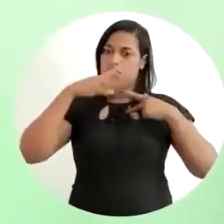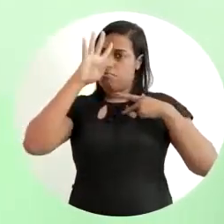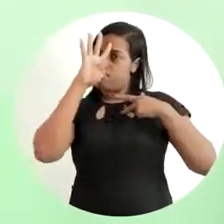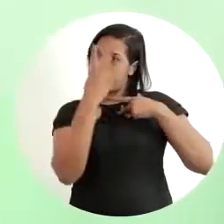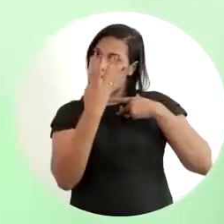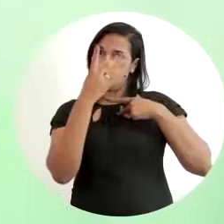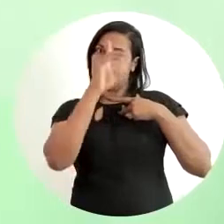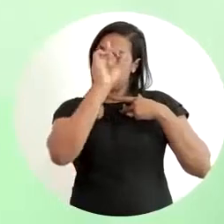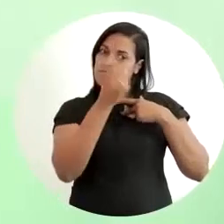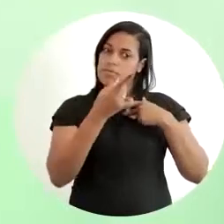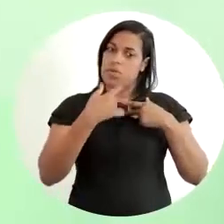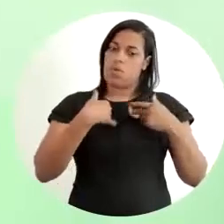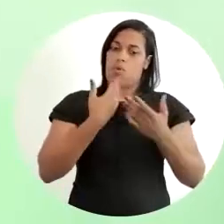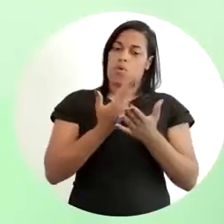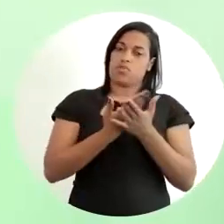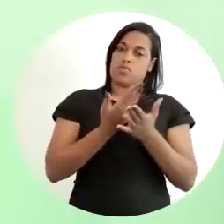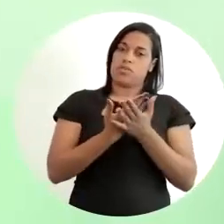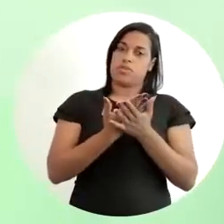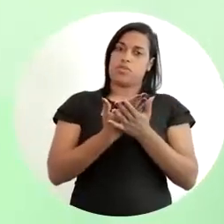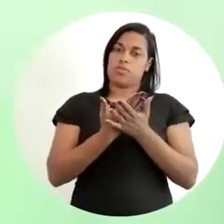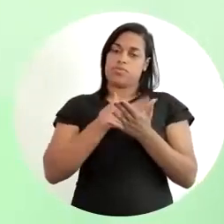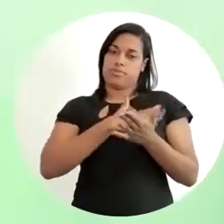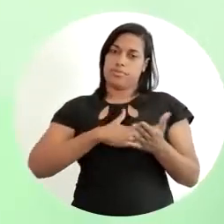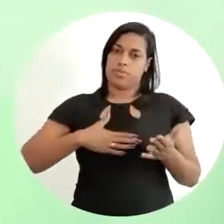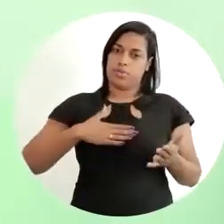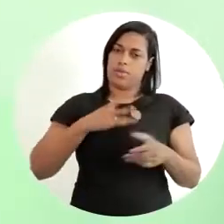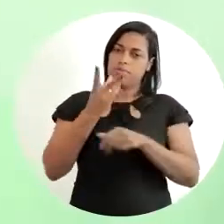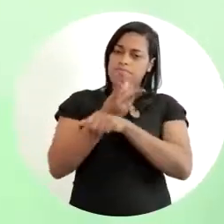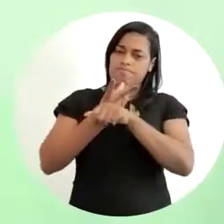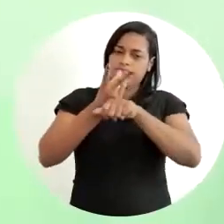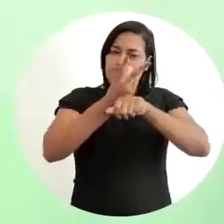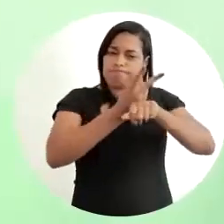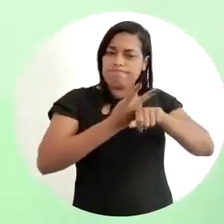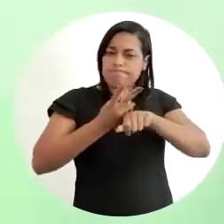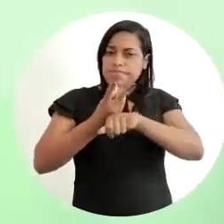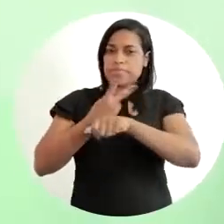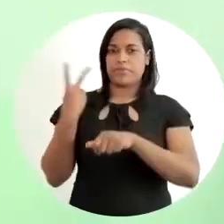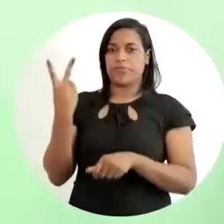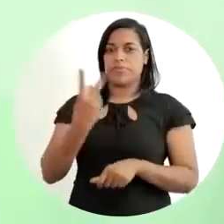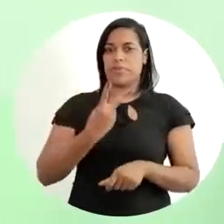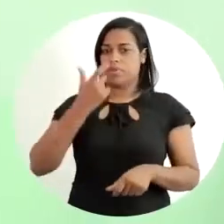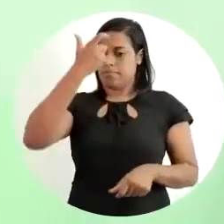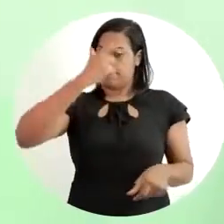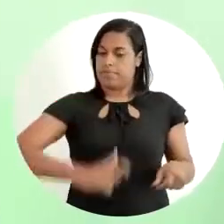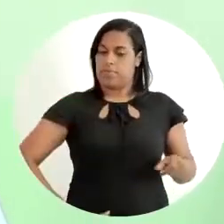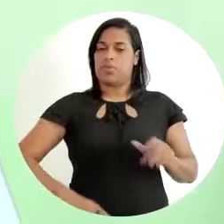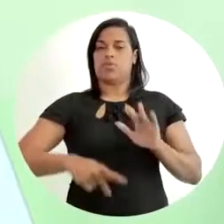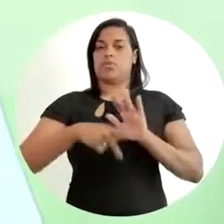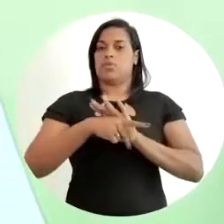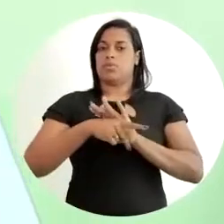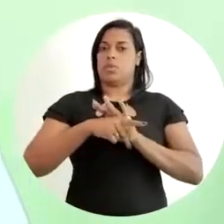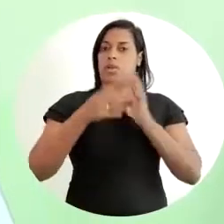e decisão daquilo que ele gostaria de estudar, na busca de uma